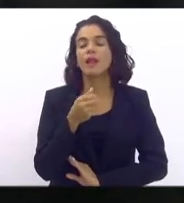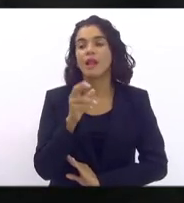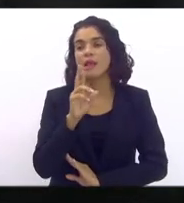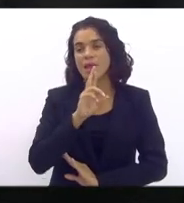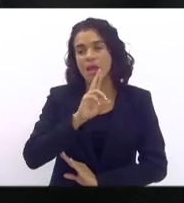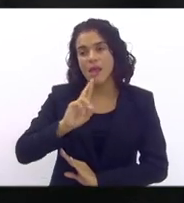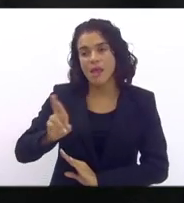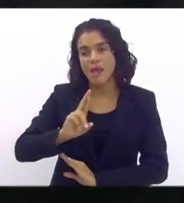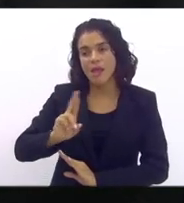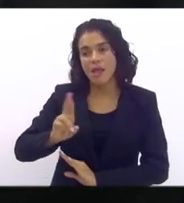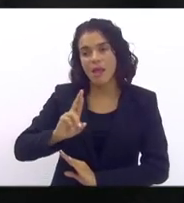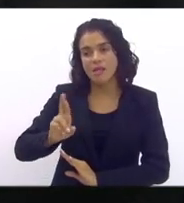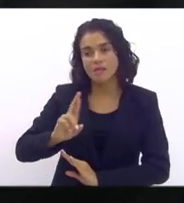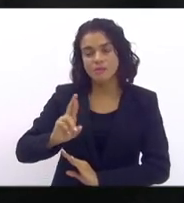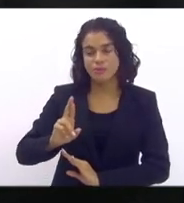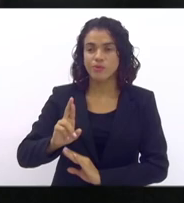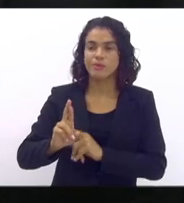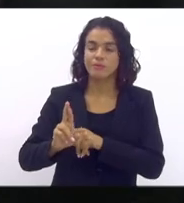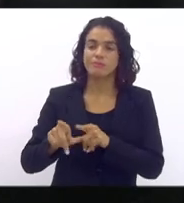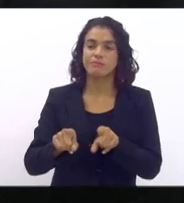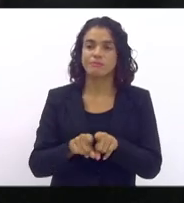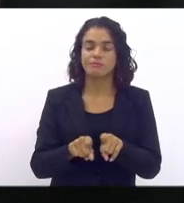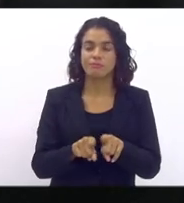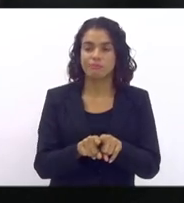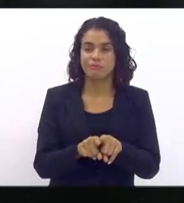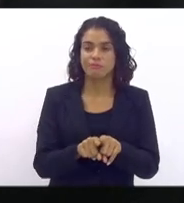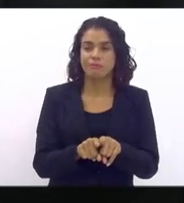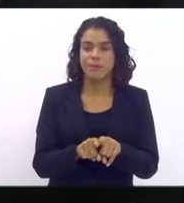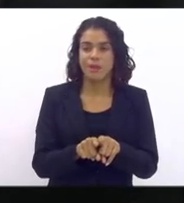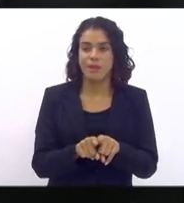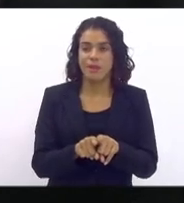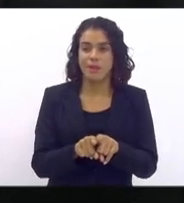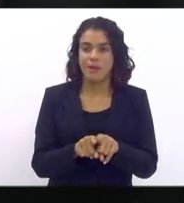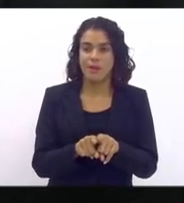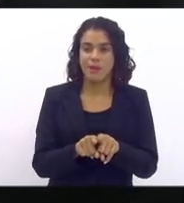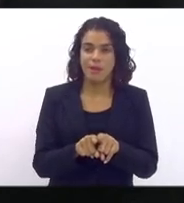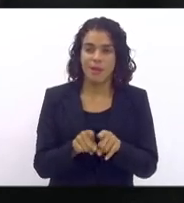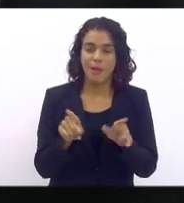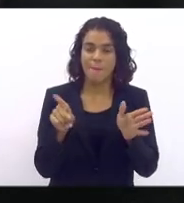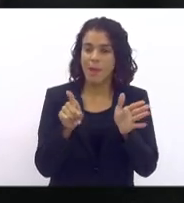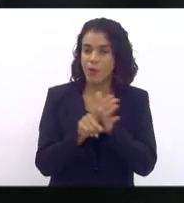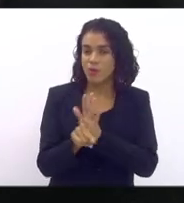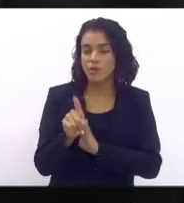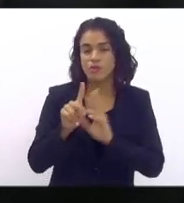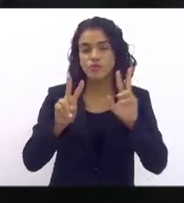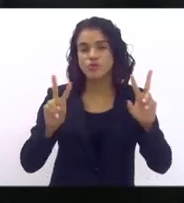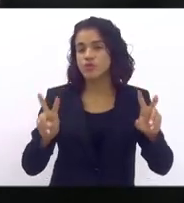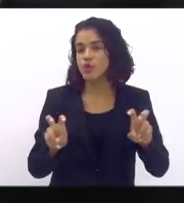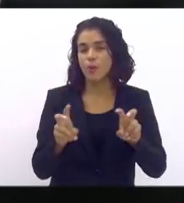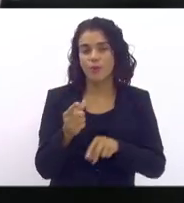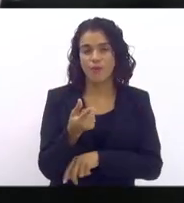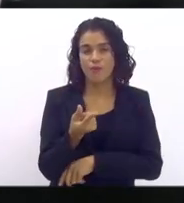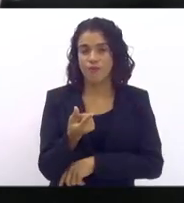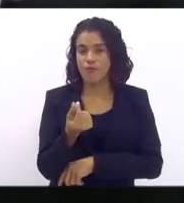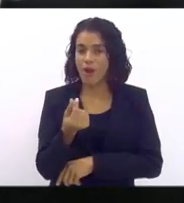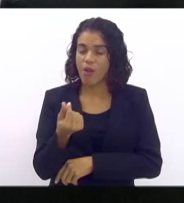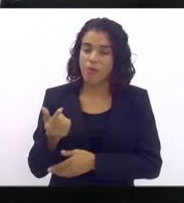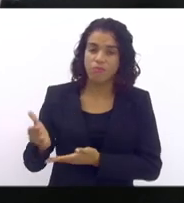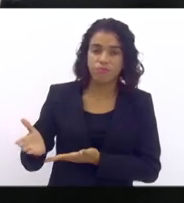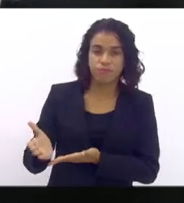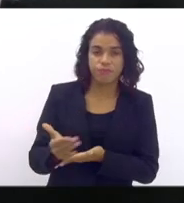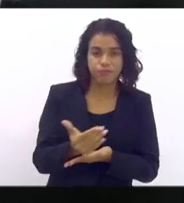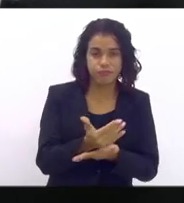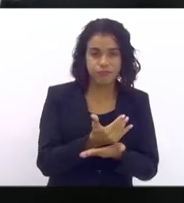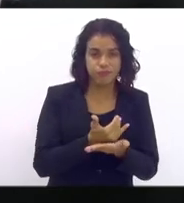você e também Lucinha a pergunta com o valor dessas multas arrecadadas O que que tá